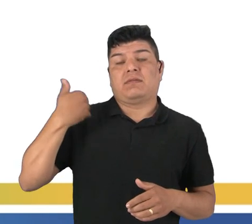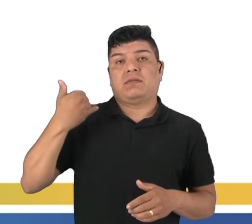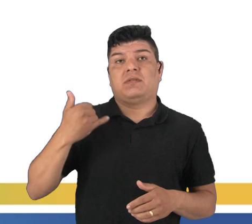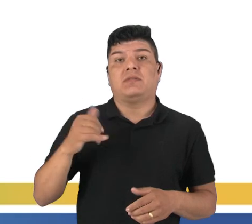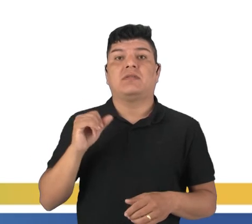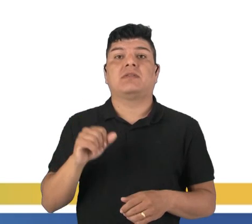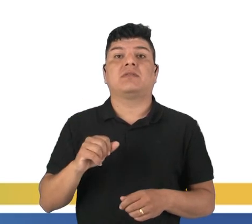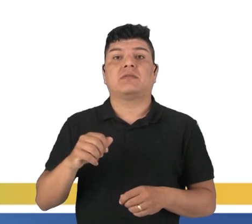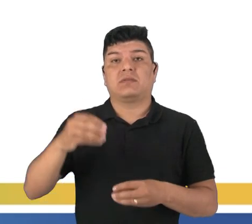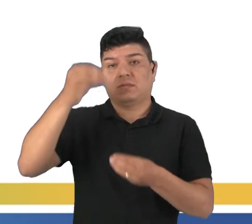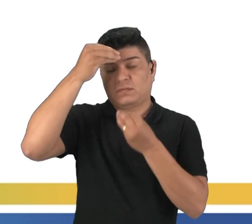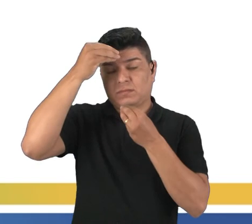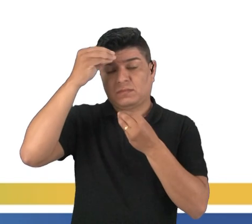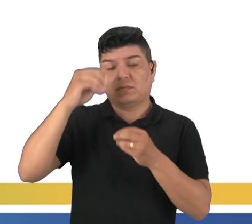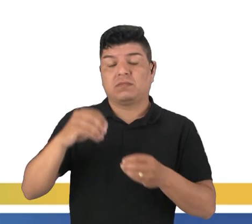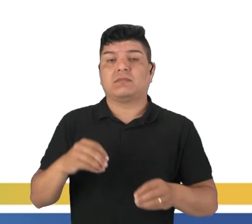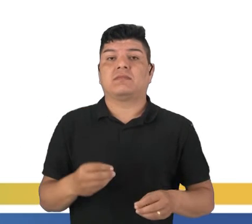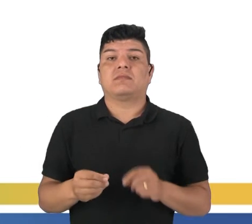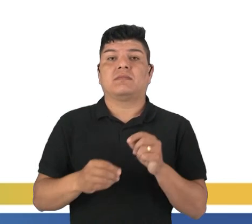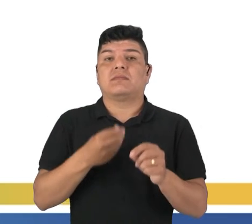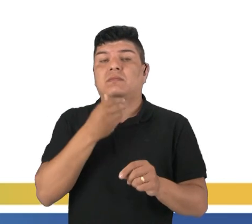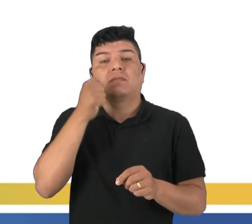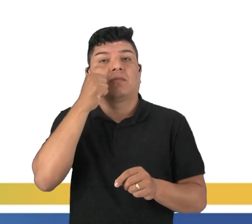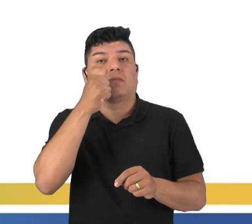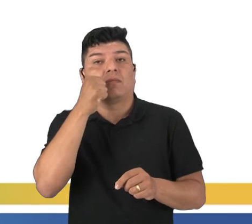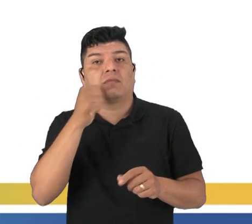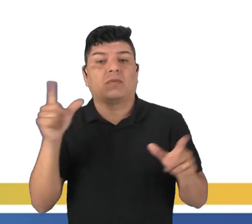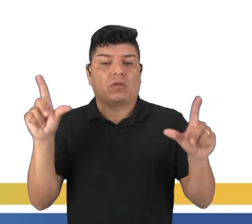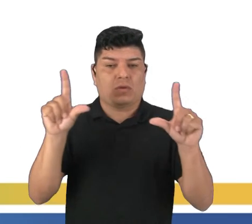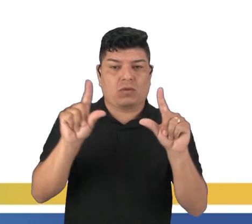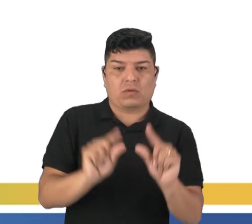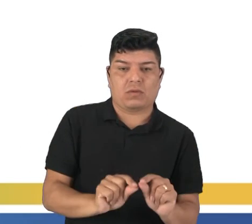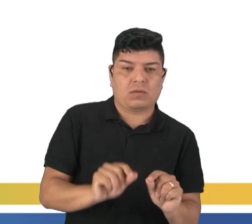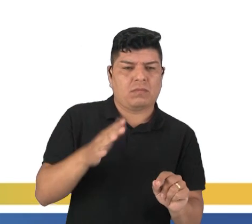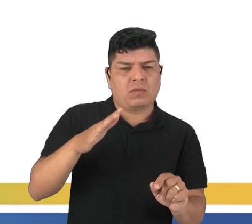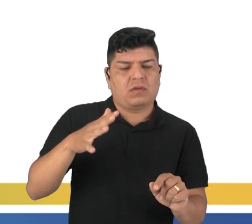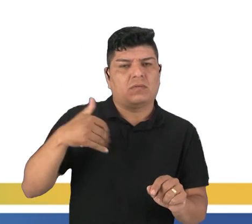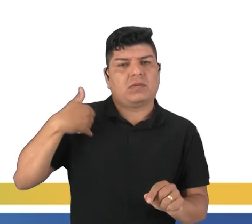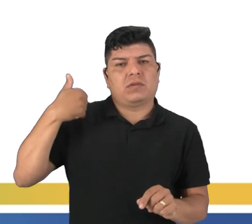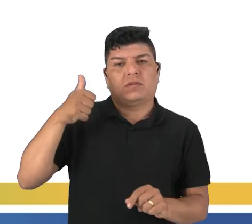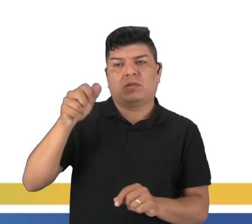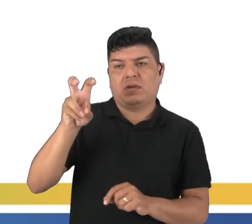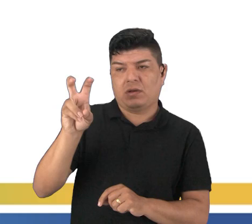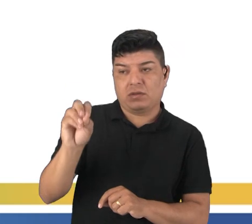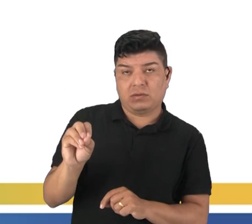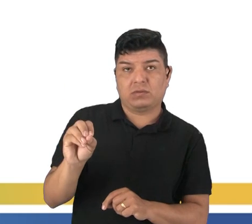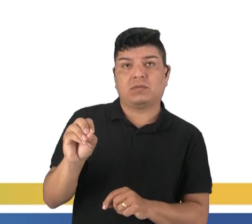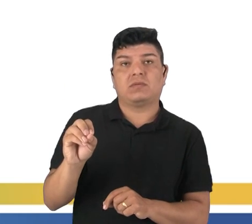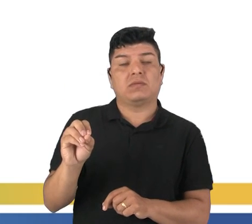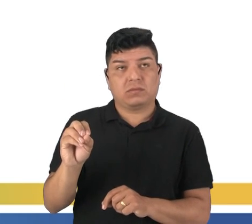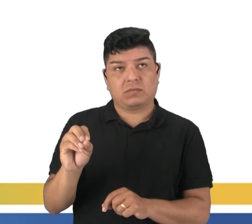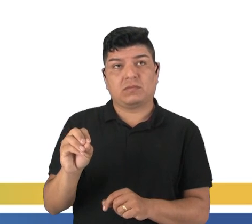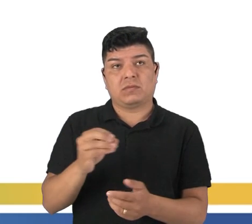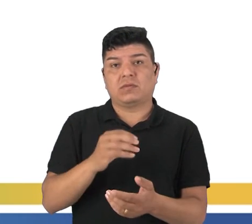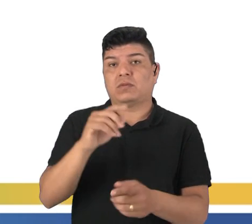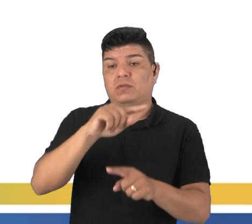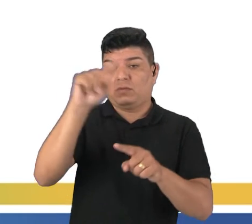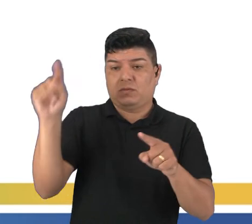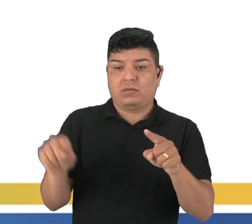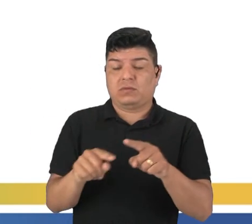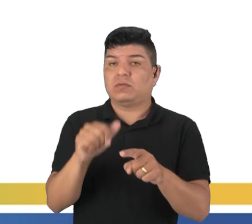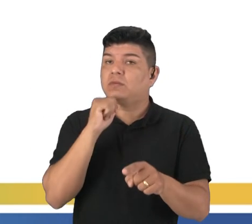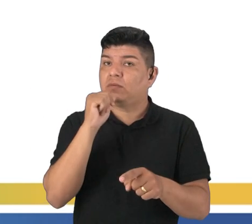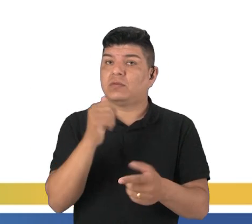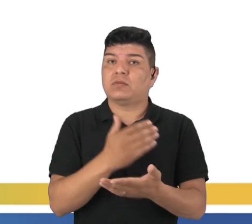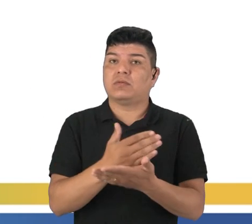hormônios sexuais femininos tendem a diminuir sua produção. Normalmente, a partir dos 50 anos, os ciclos menstruais começam a